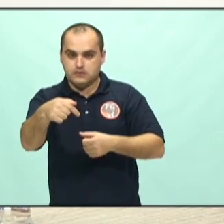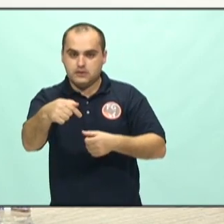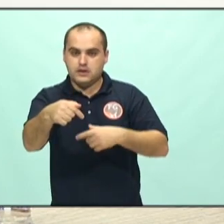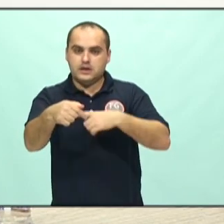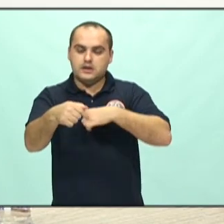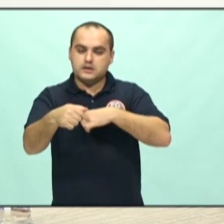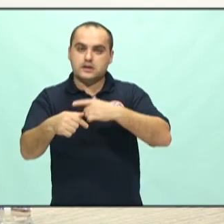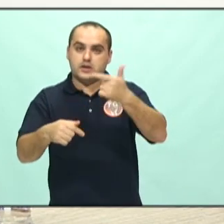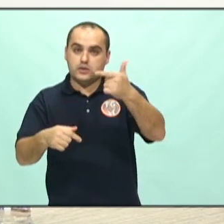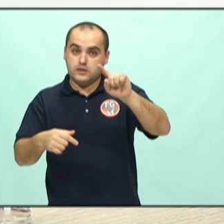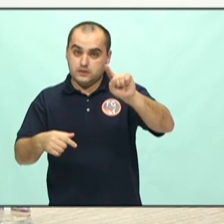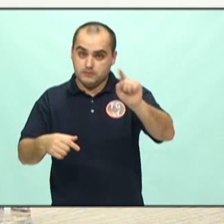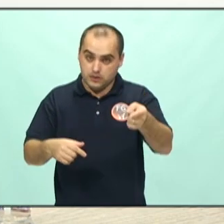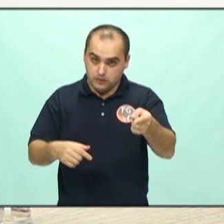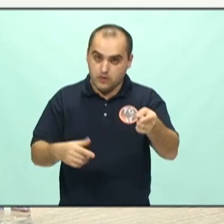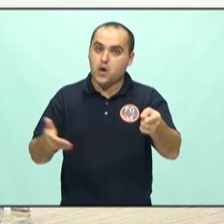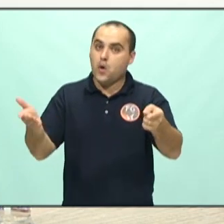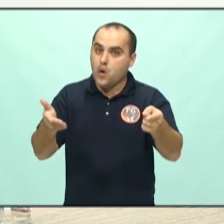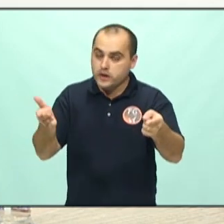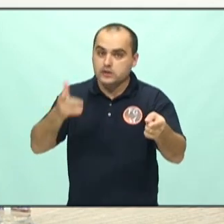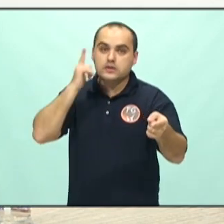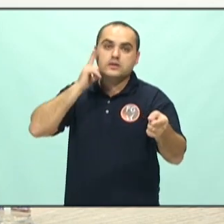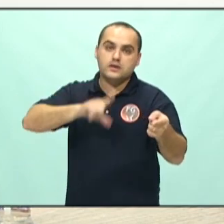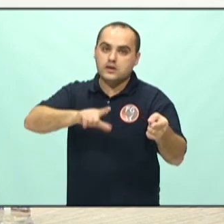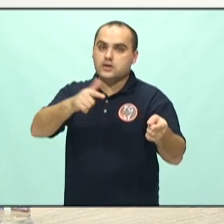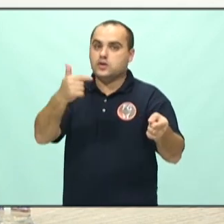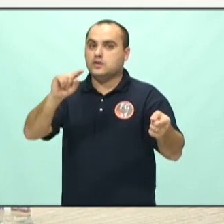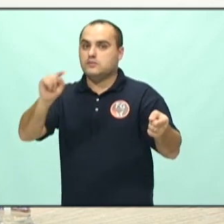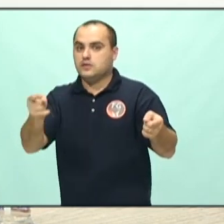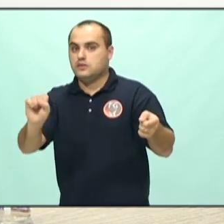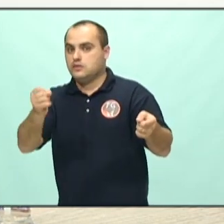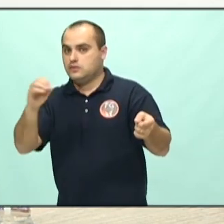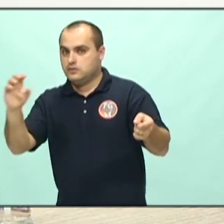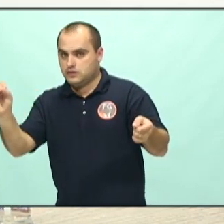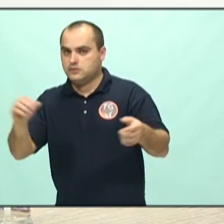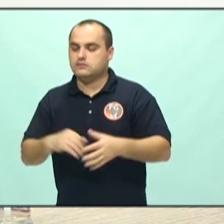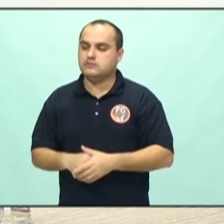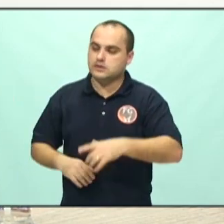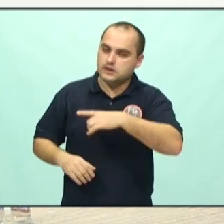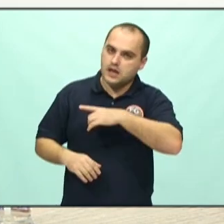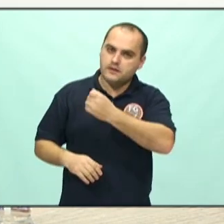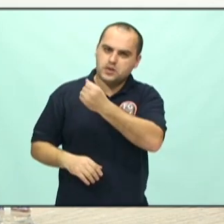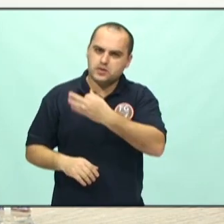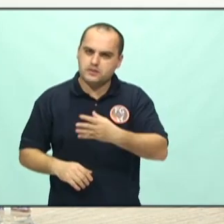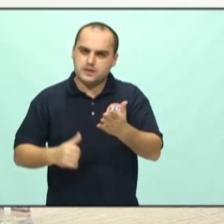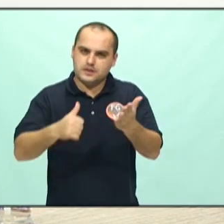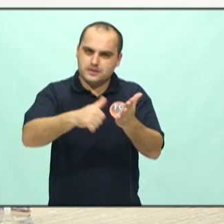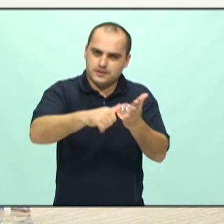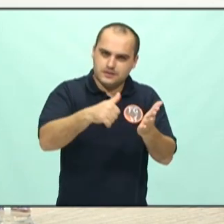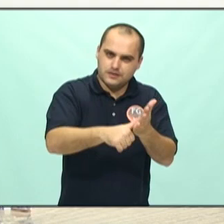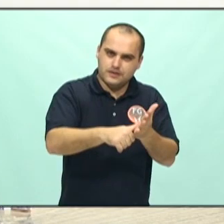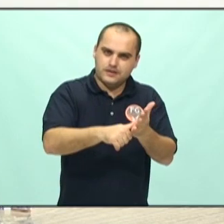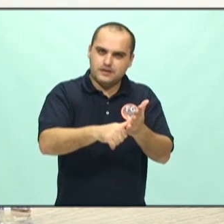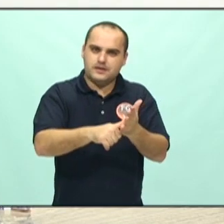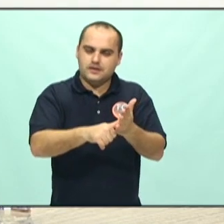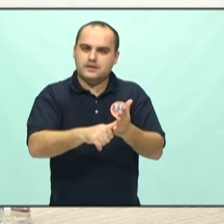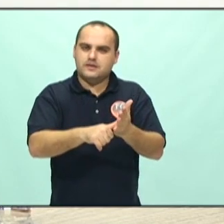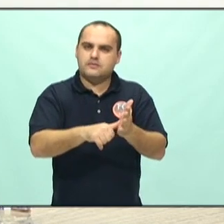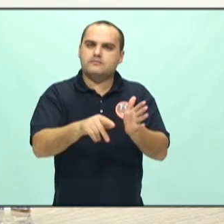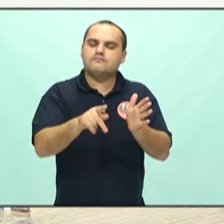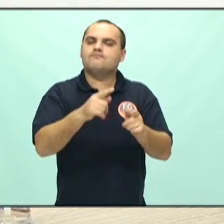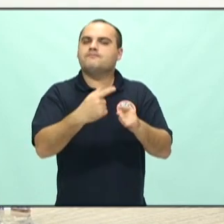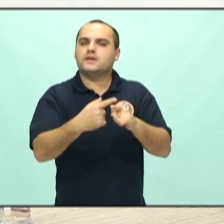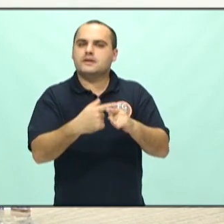com 2.000 sócios, hoje conseguimos ampliar. Tivemos uma oscilação ali do número de associados, né, filiados, por